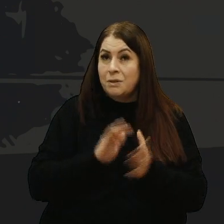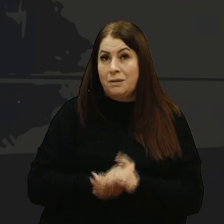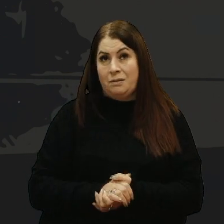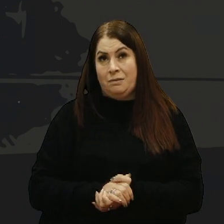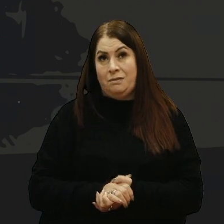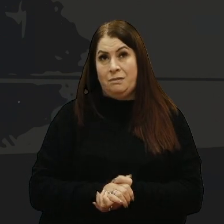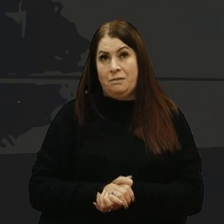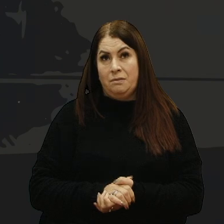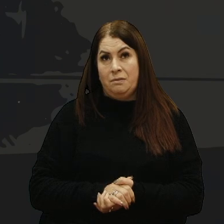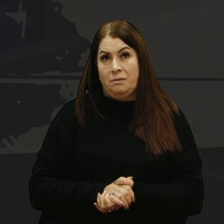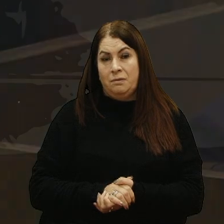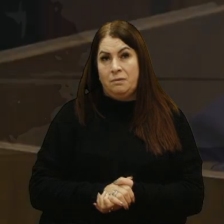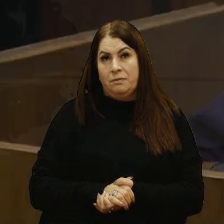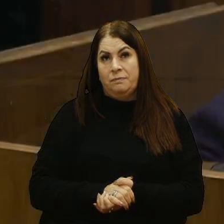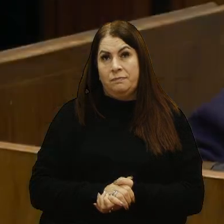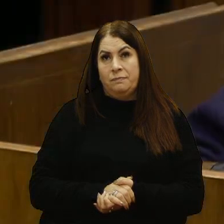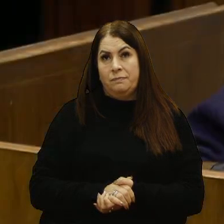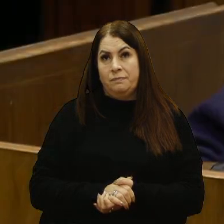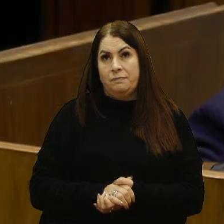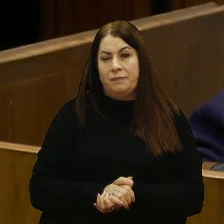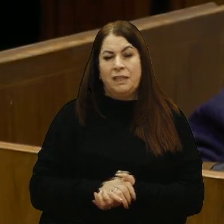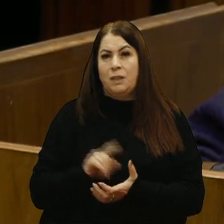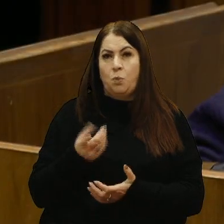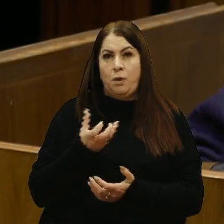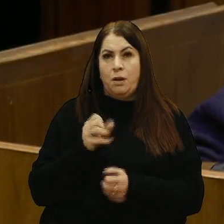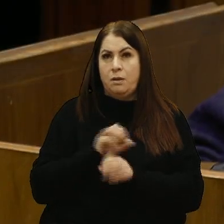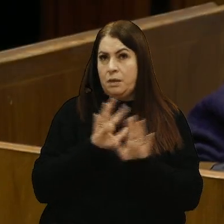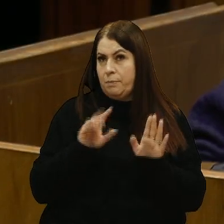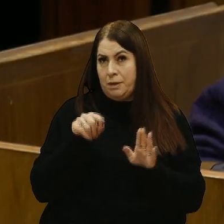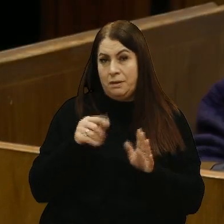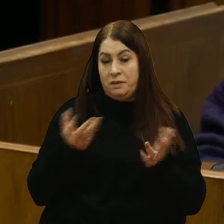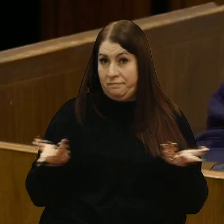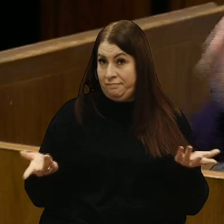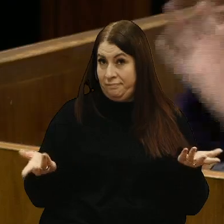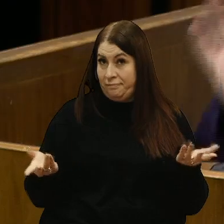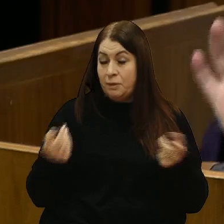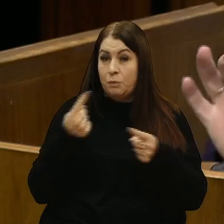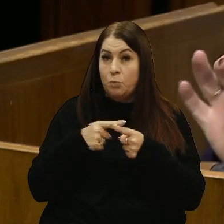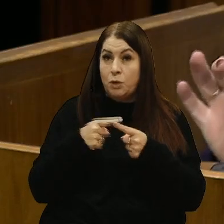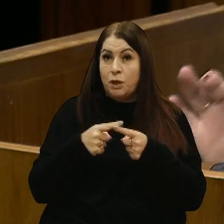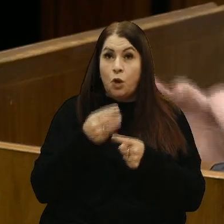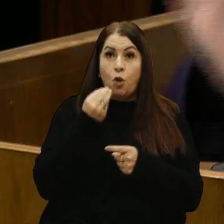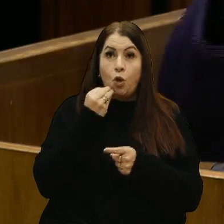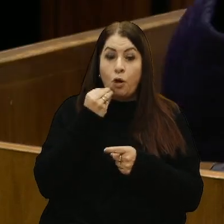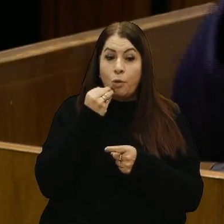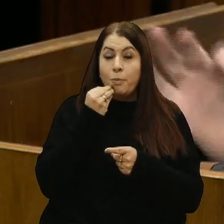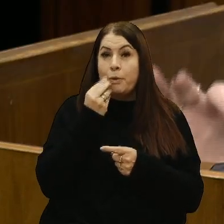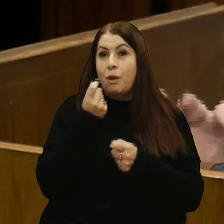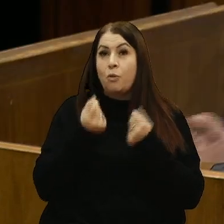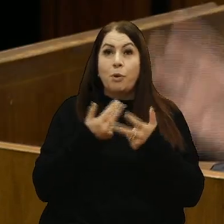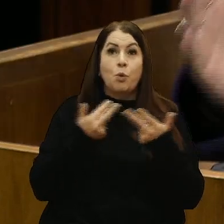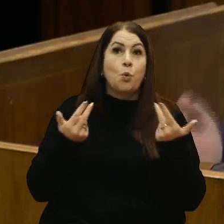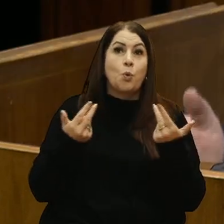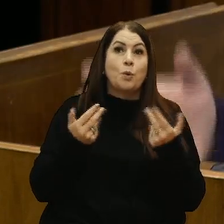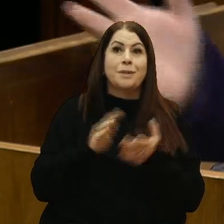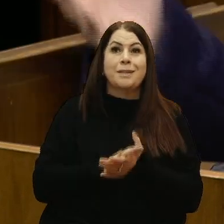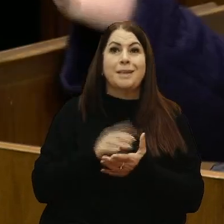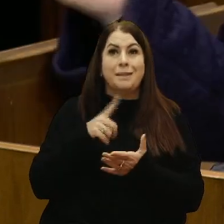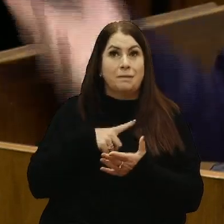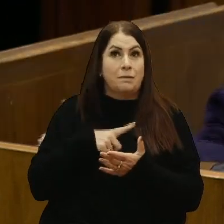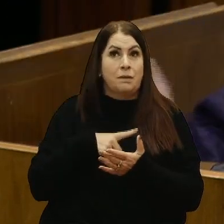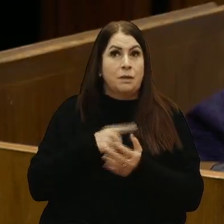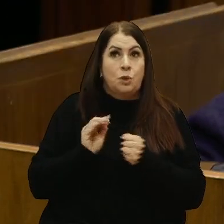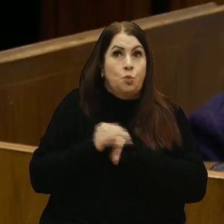transparência. A gente não quer transparência aqui, né? Porque, por óbvio, alguma coisa tem que